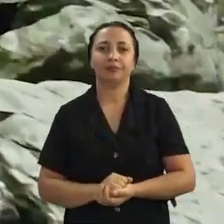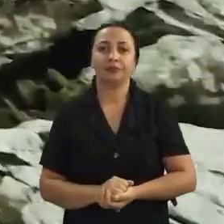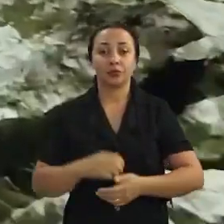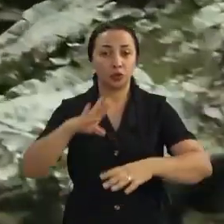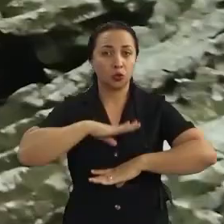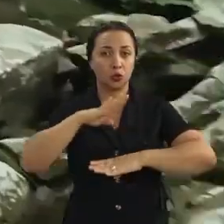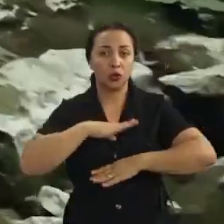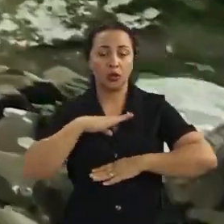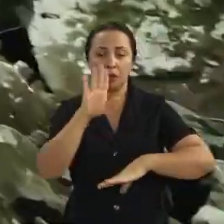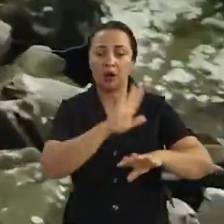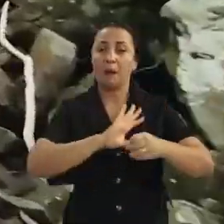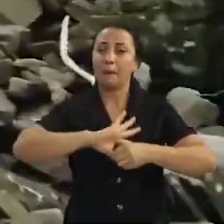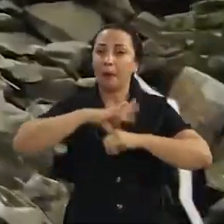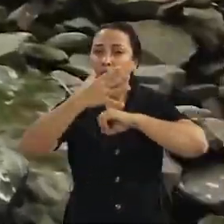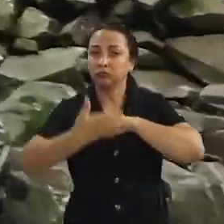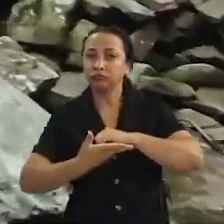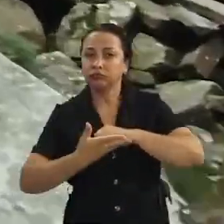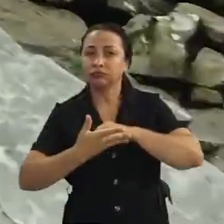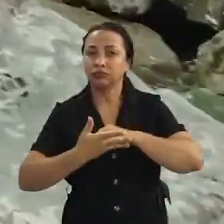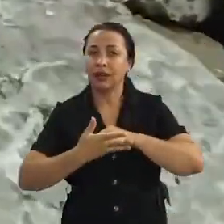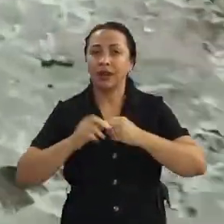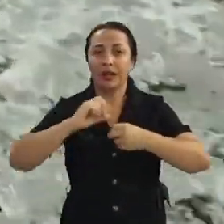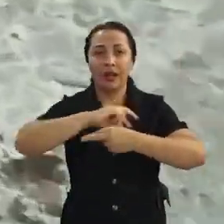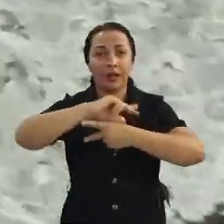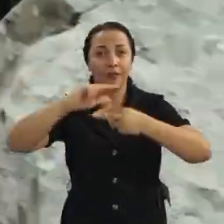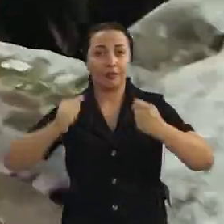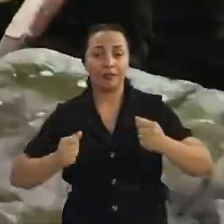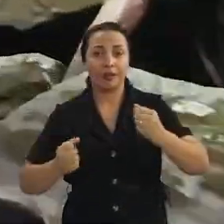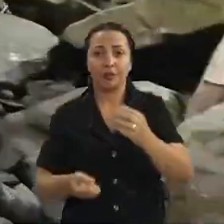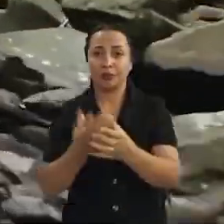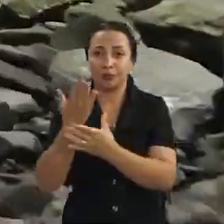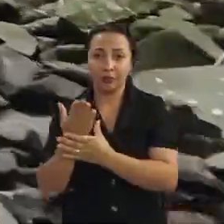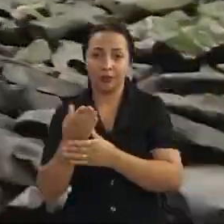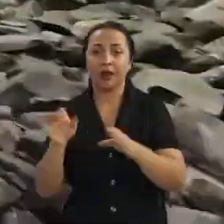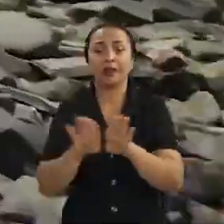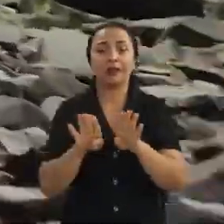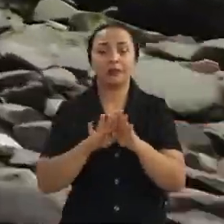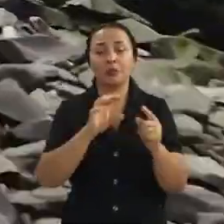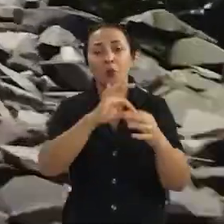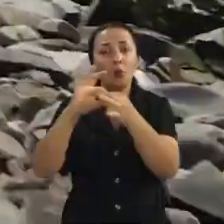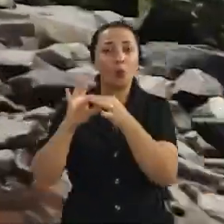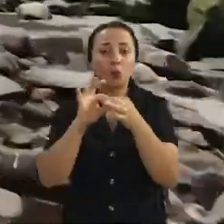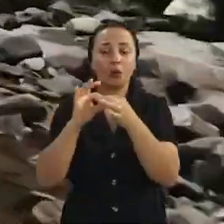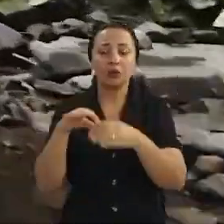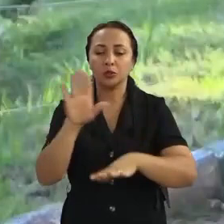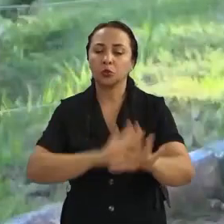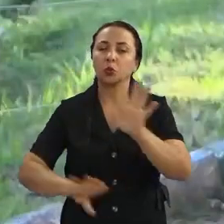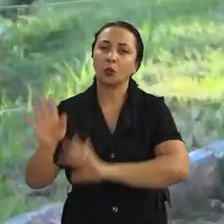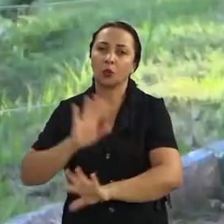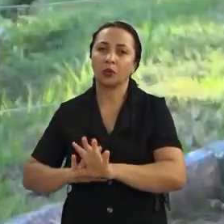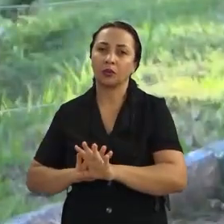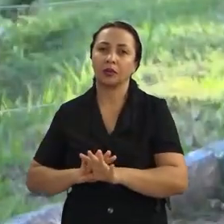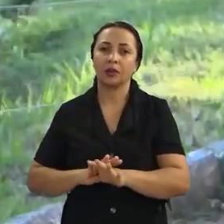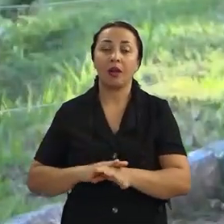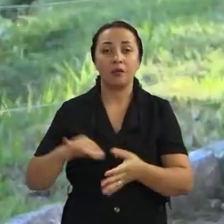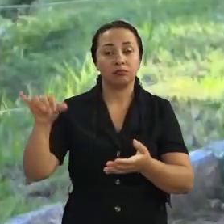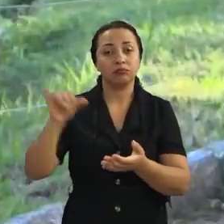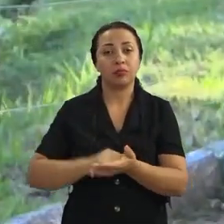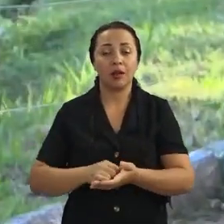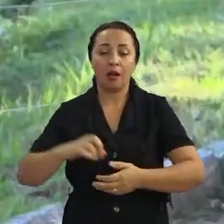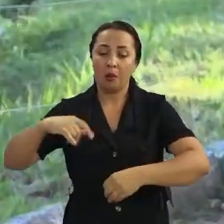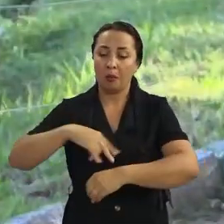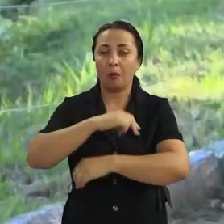maneiras de proteger a biodiversidade através de áreas protegidas principalmente unidade de conservação Esse é o modelo